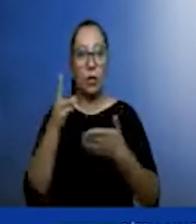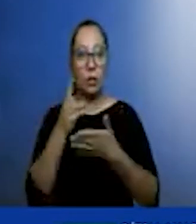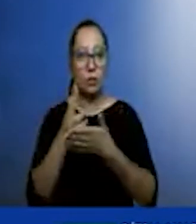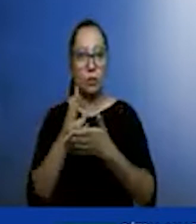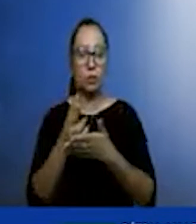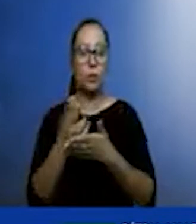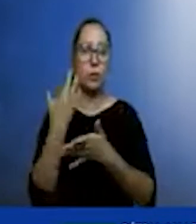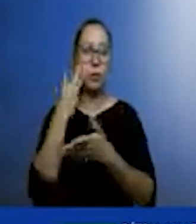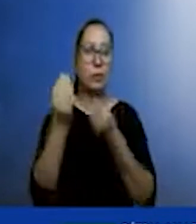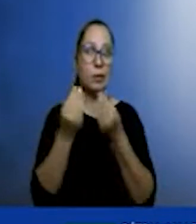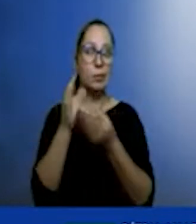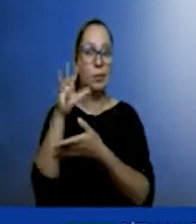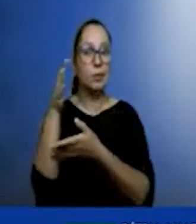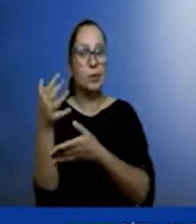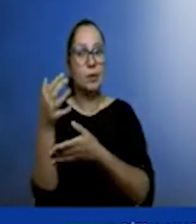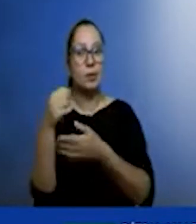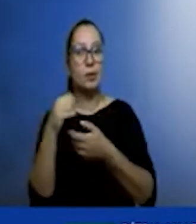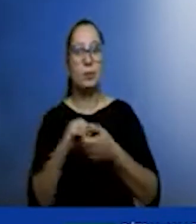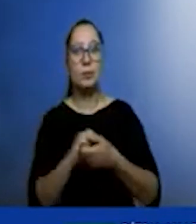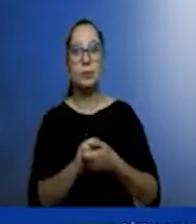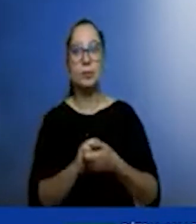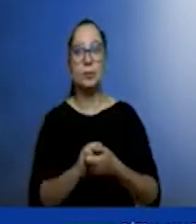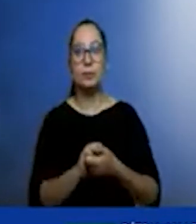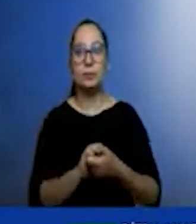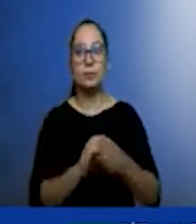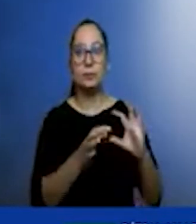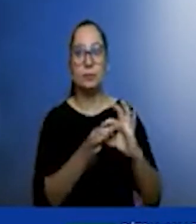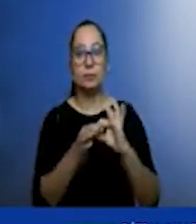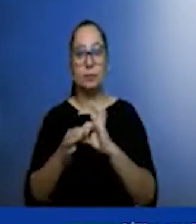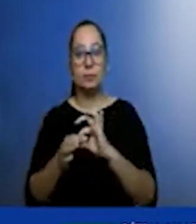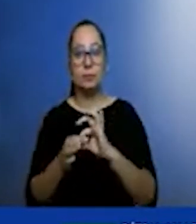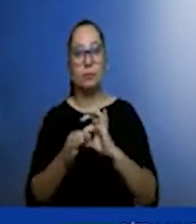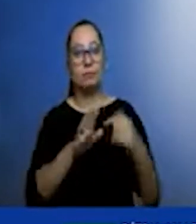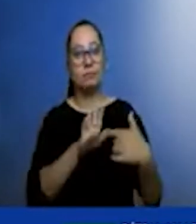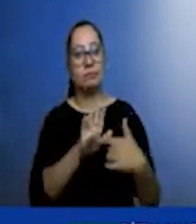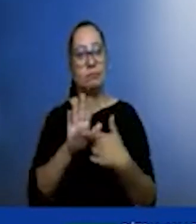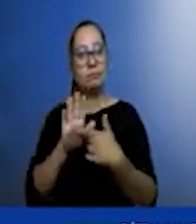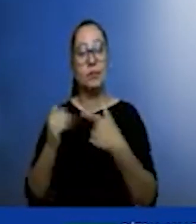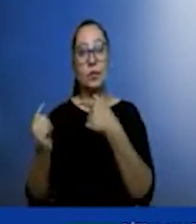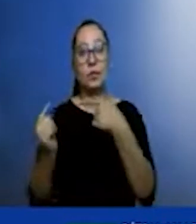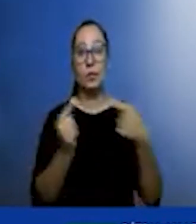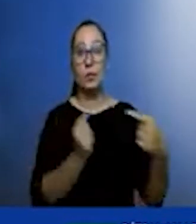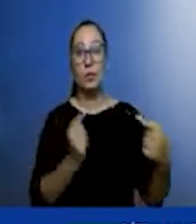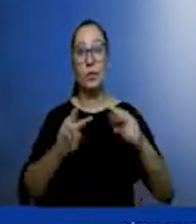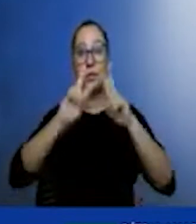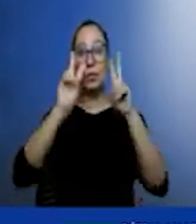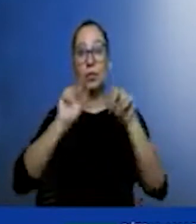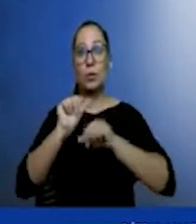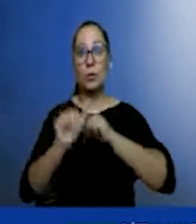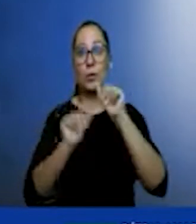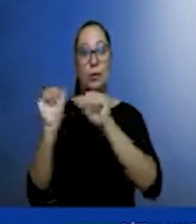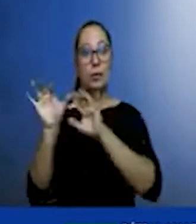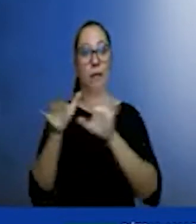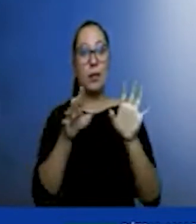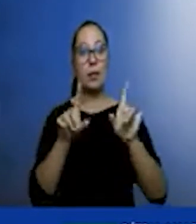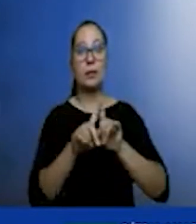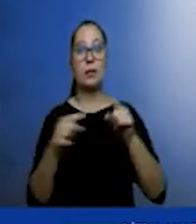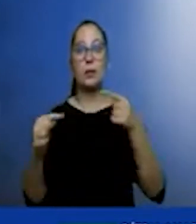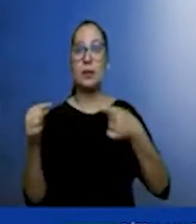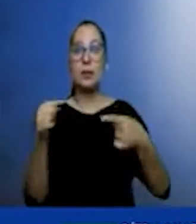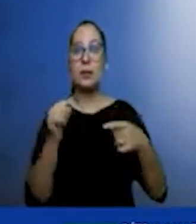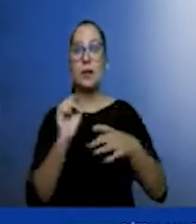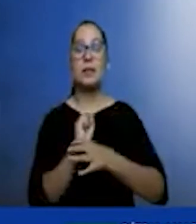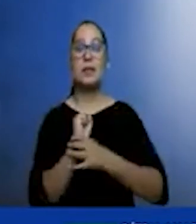ser a solução. E, nesse contexto, veio para a mesa não só a discussão das mudanças climáticas, mas a discussão de segurança